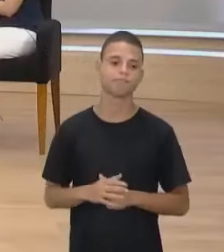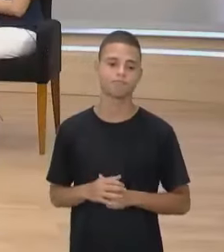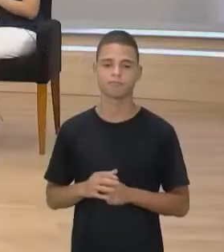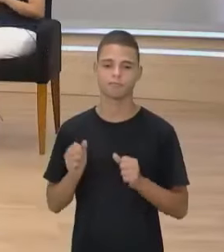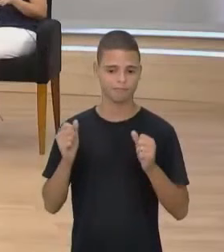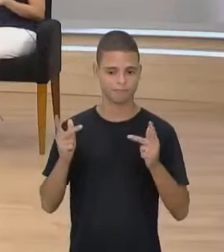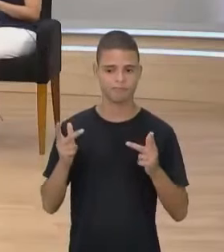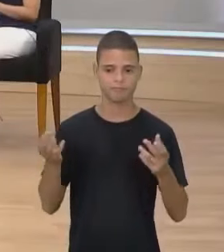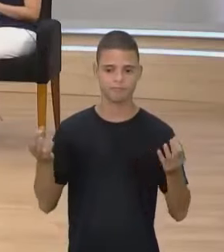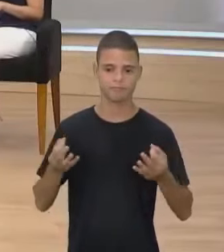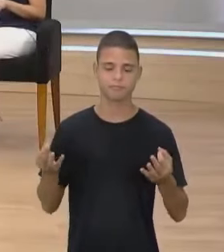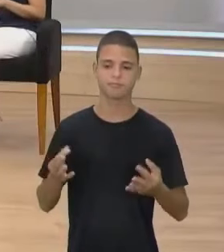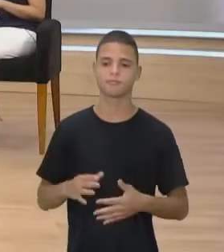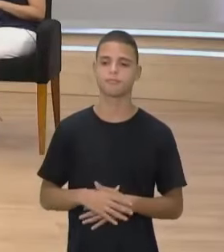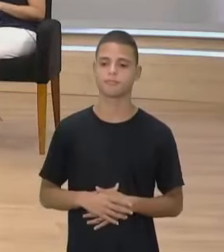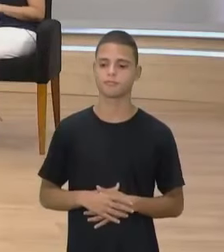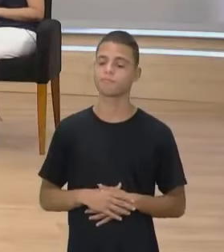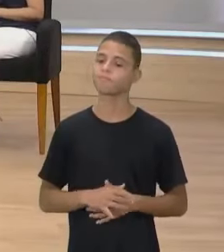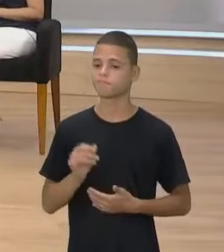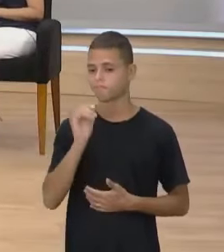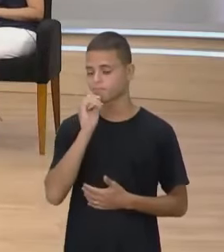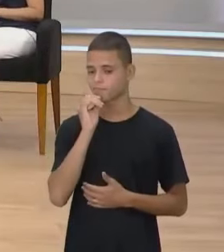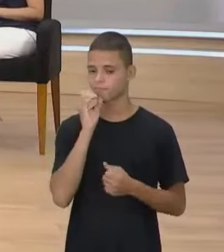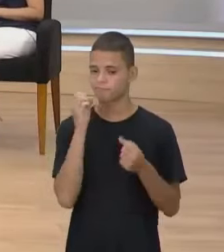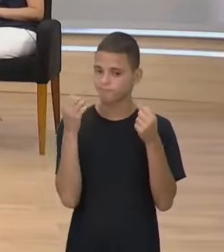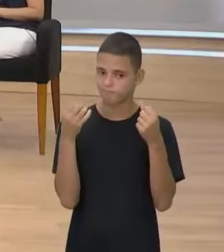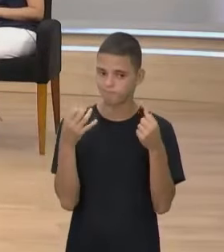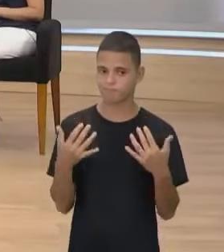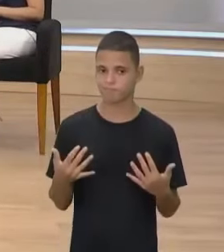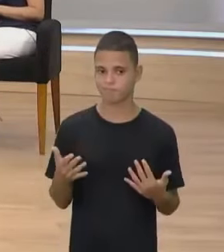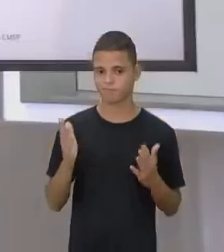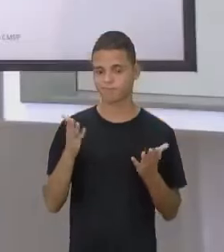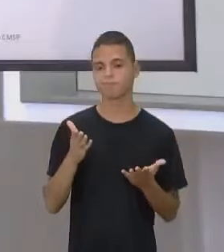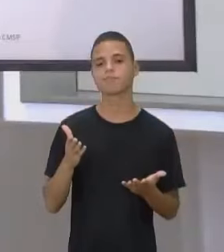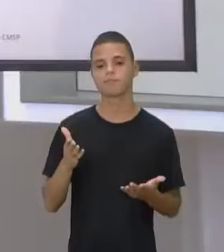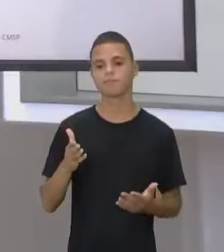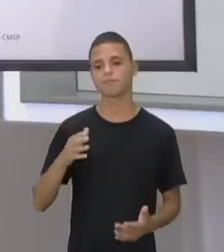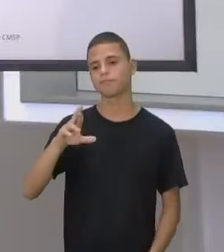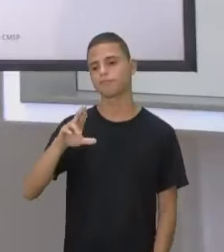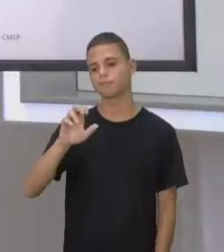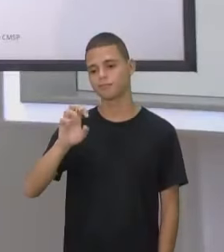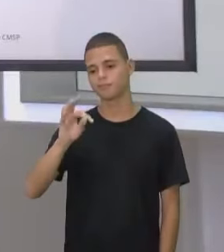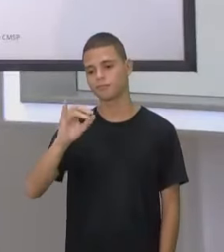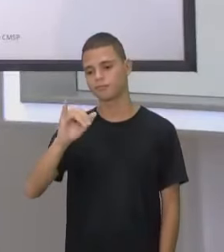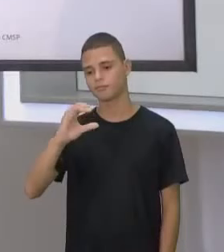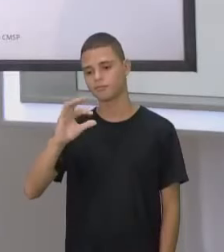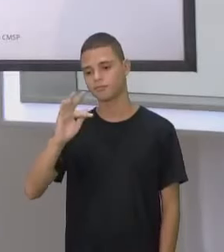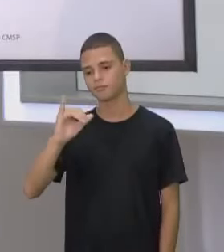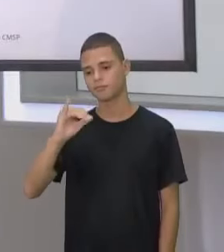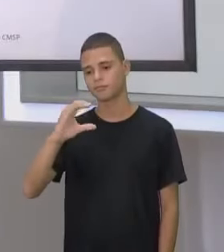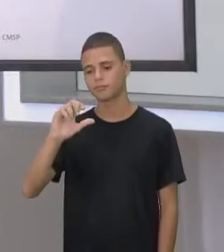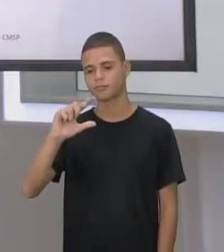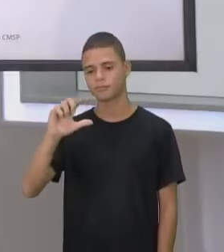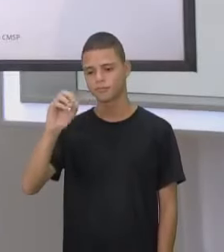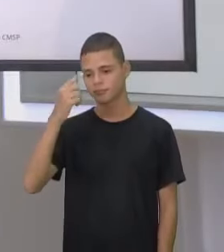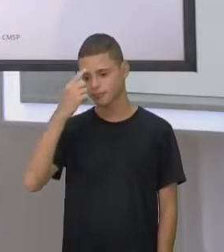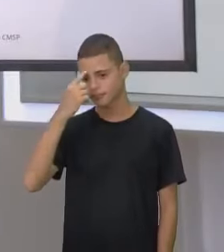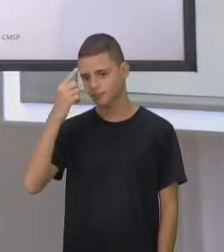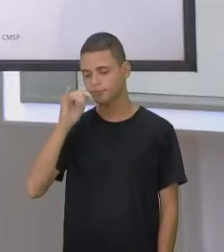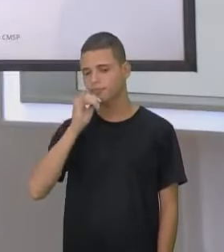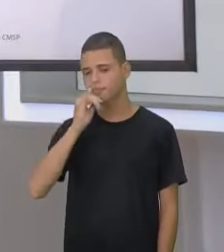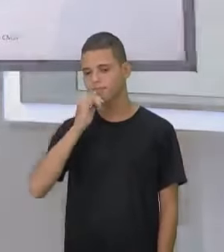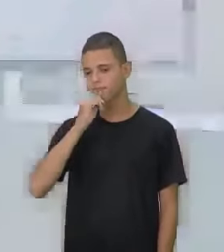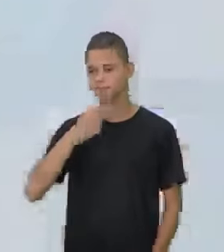Ok? Perfeito. E aqui aquele exemplo que eu falei da dragagem e retificação. Imagina uma cidade A que